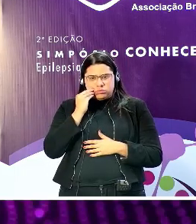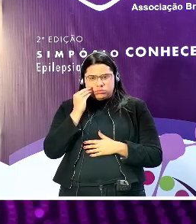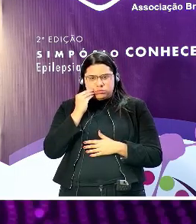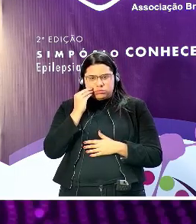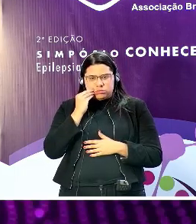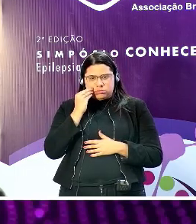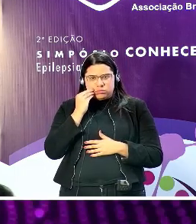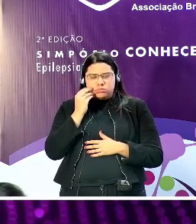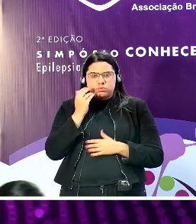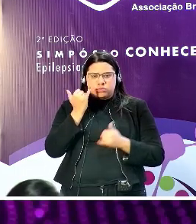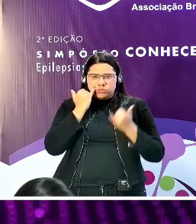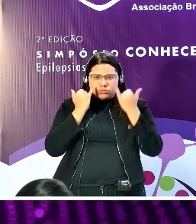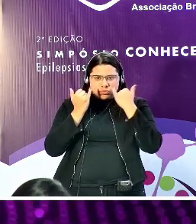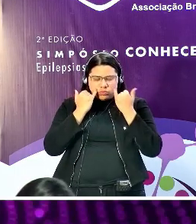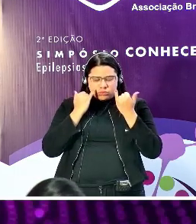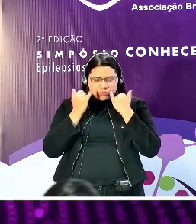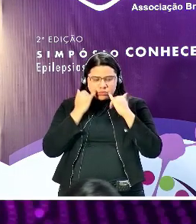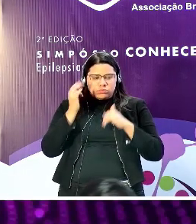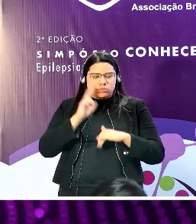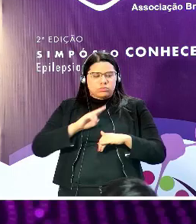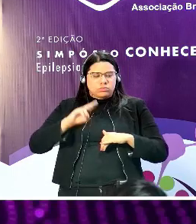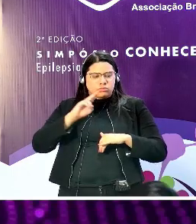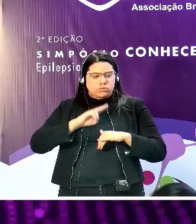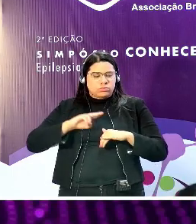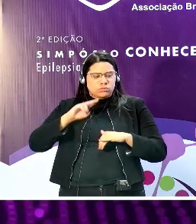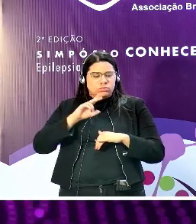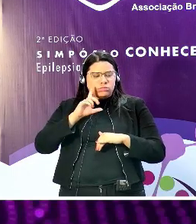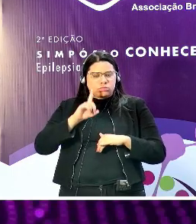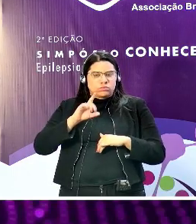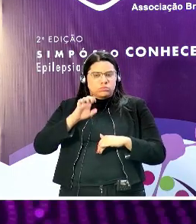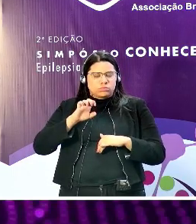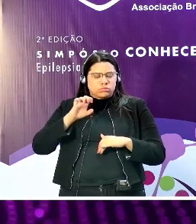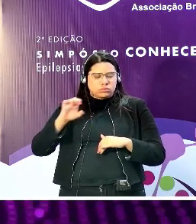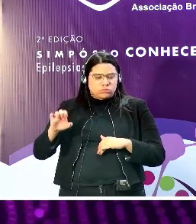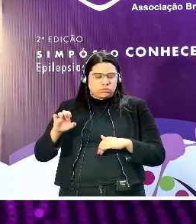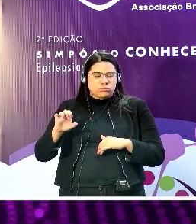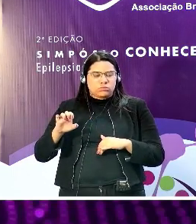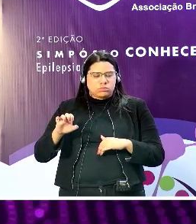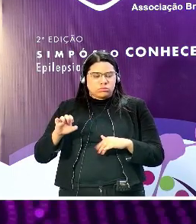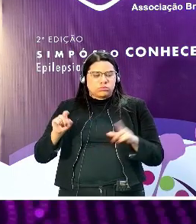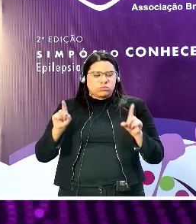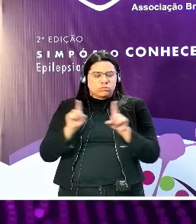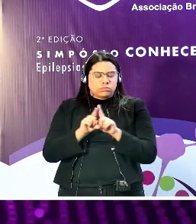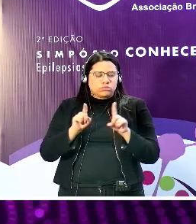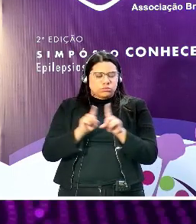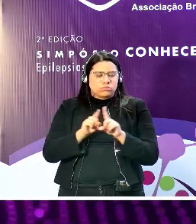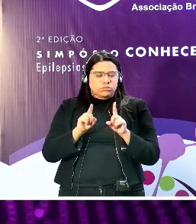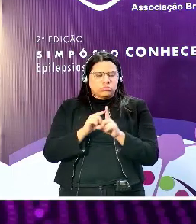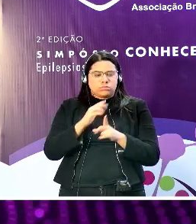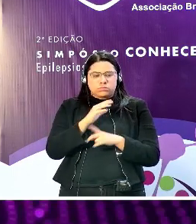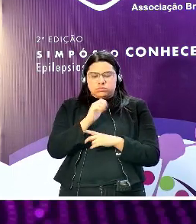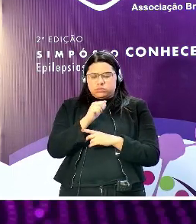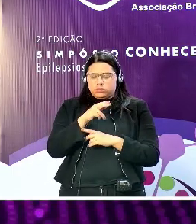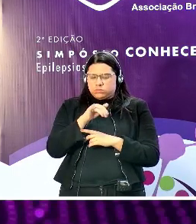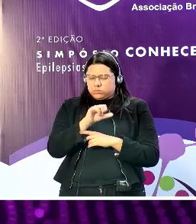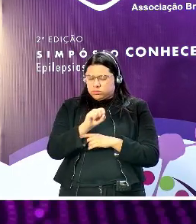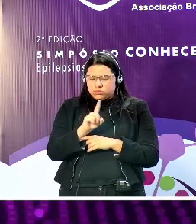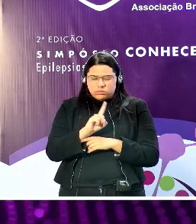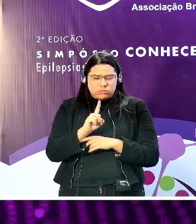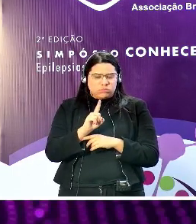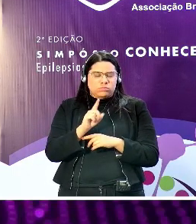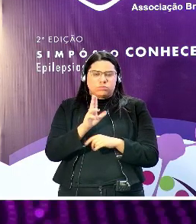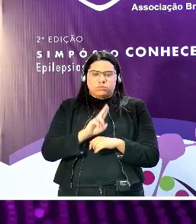os dados. A gente usou modelos de DEE e também em canais que não eram de